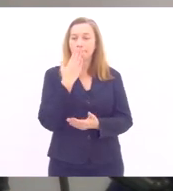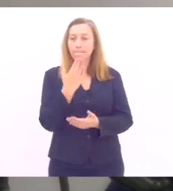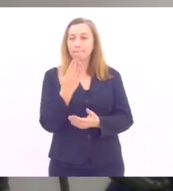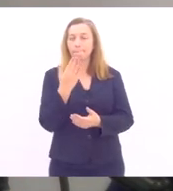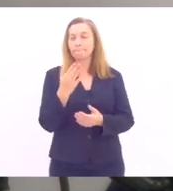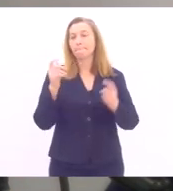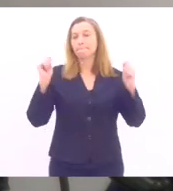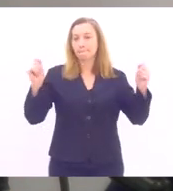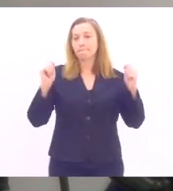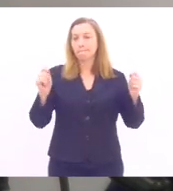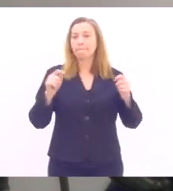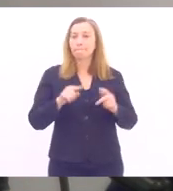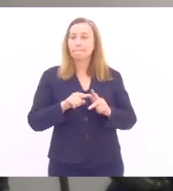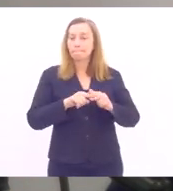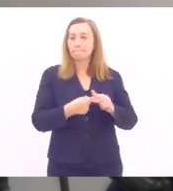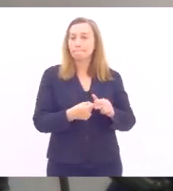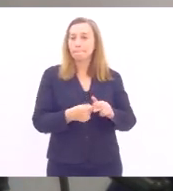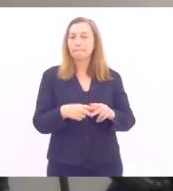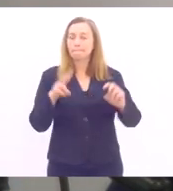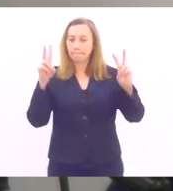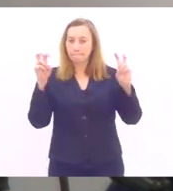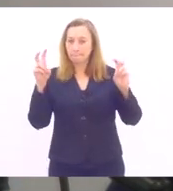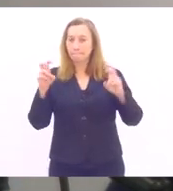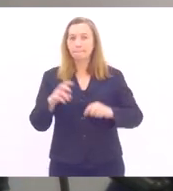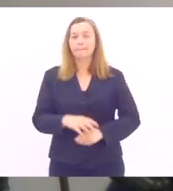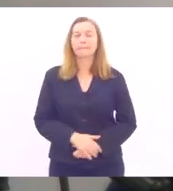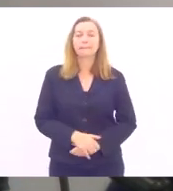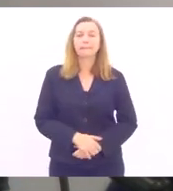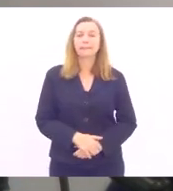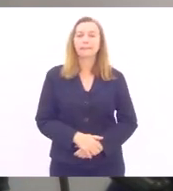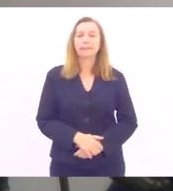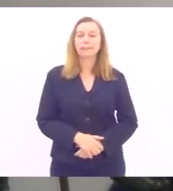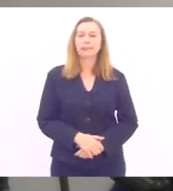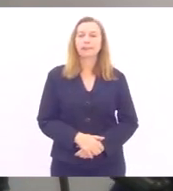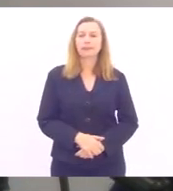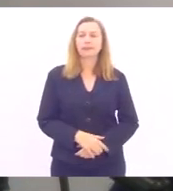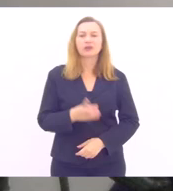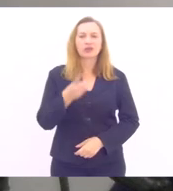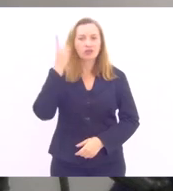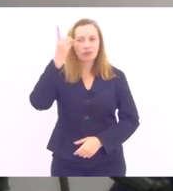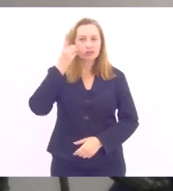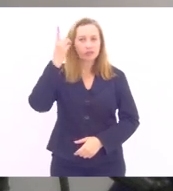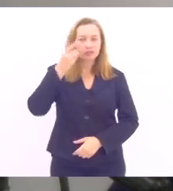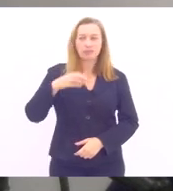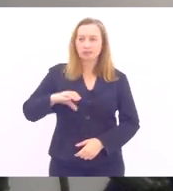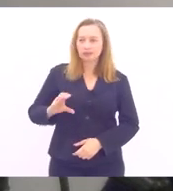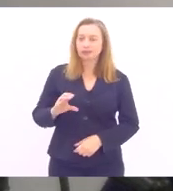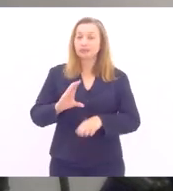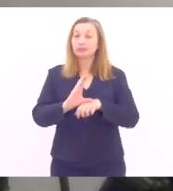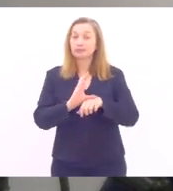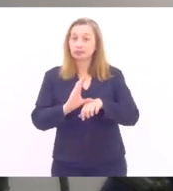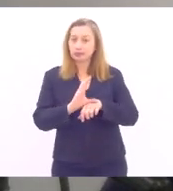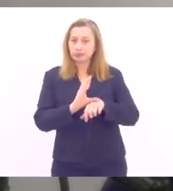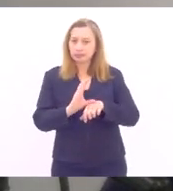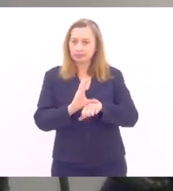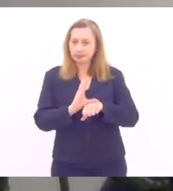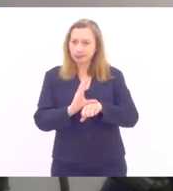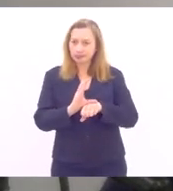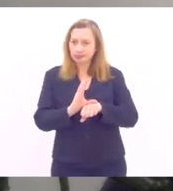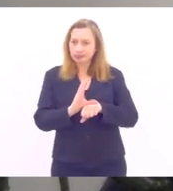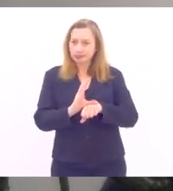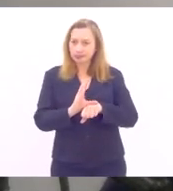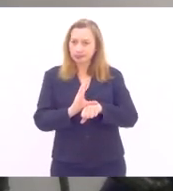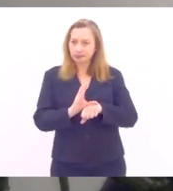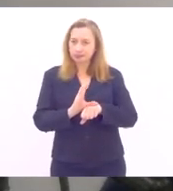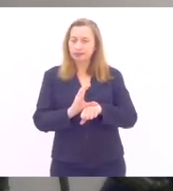regulamentar a matéria. Queria dizer, deputado Carlos Mink, que a Constituição ela